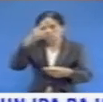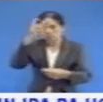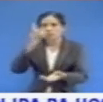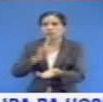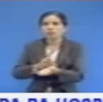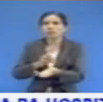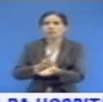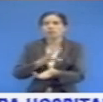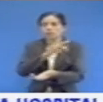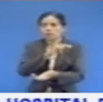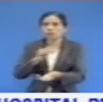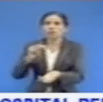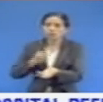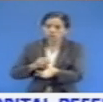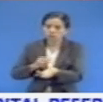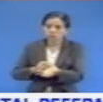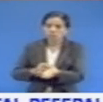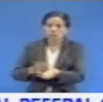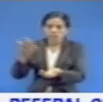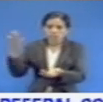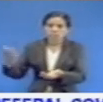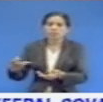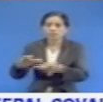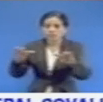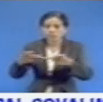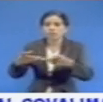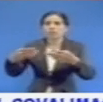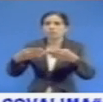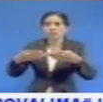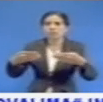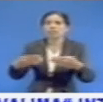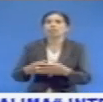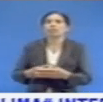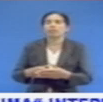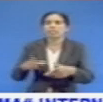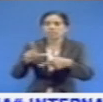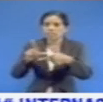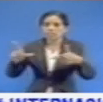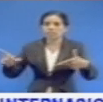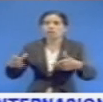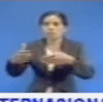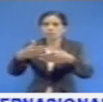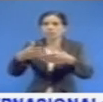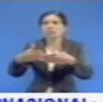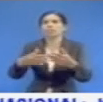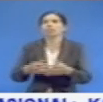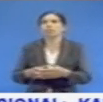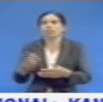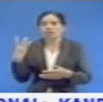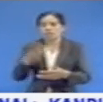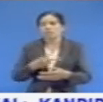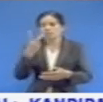enfermeiros, mas aqui a linha da frente. Então, agora em dia que loremos. Mas não é uma visita